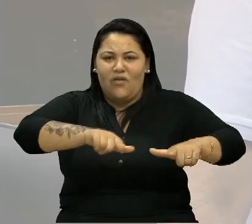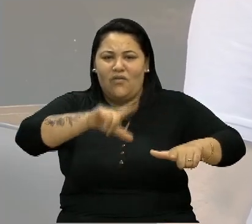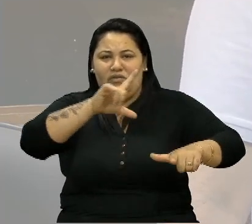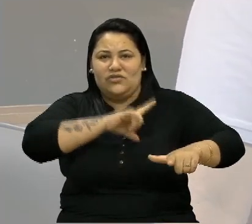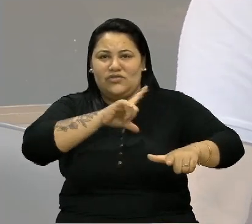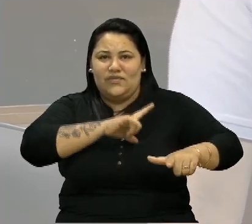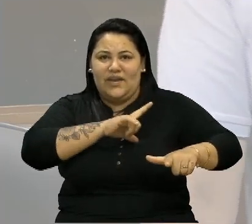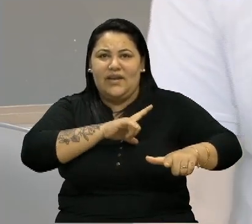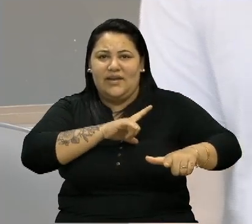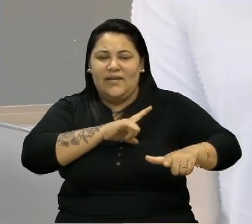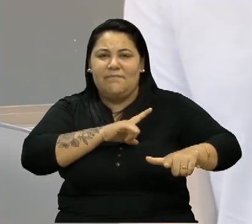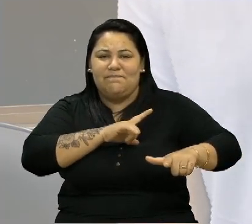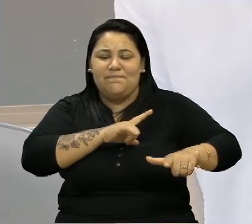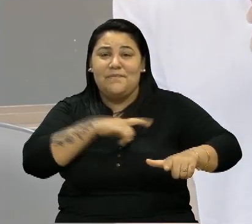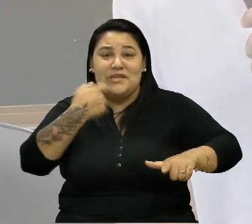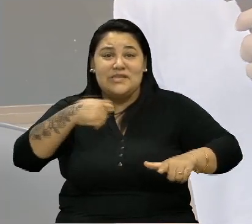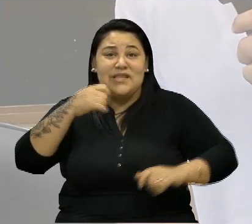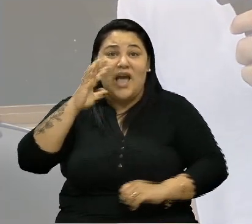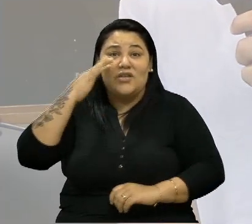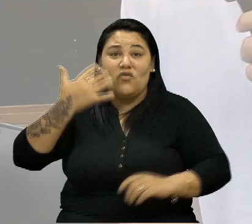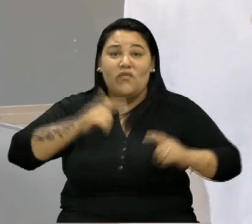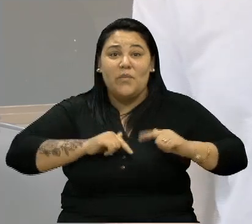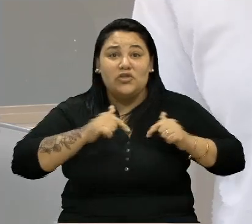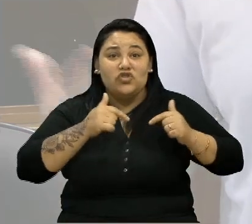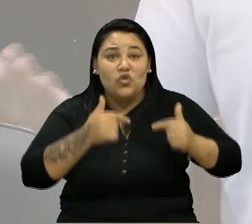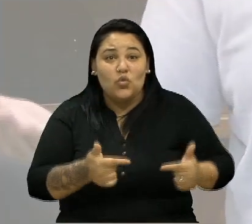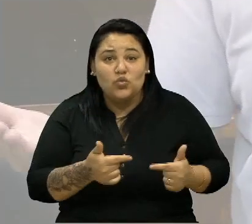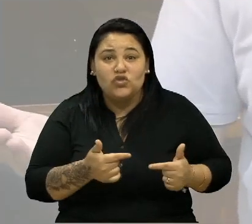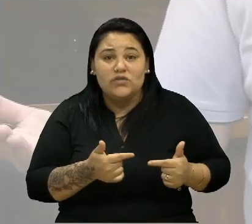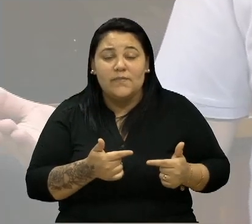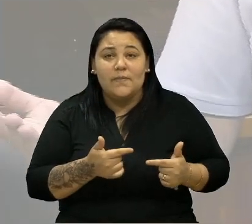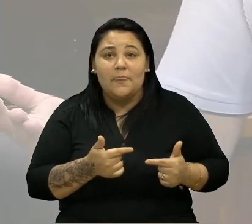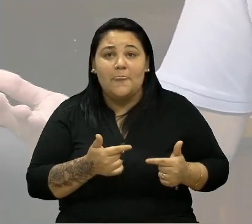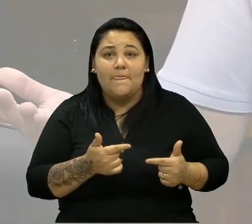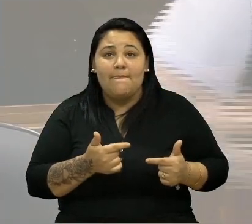que tomar alguma decisão